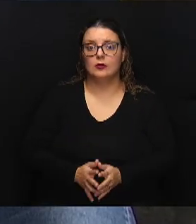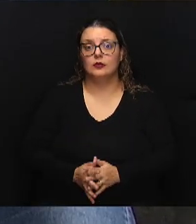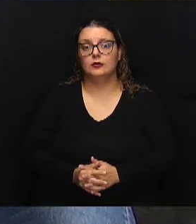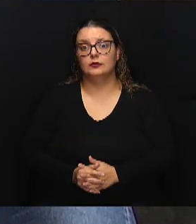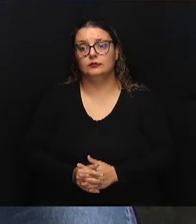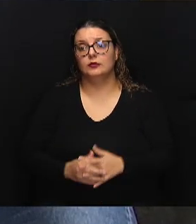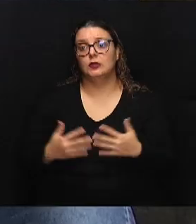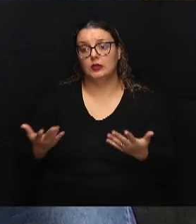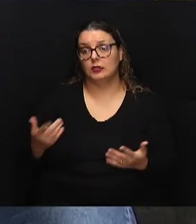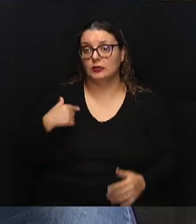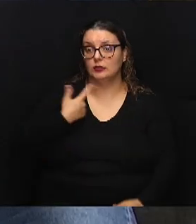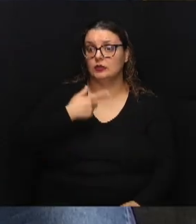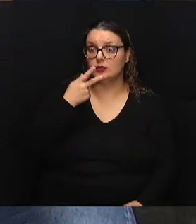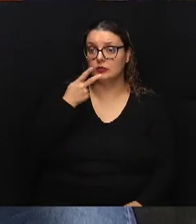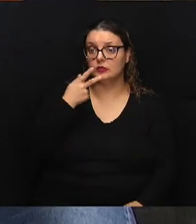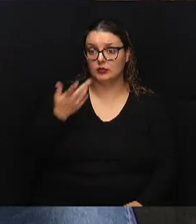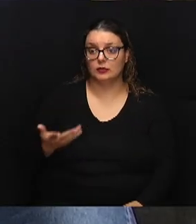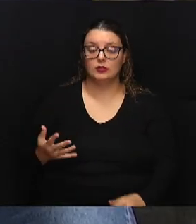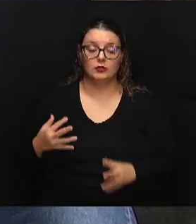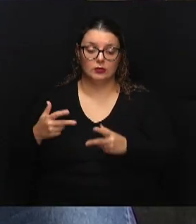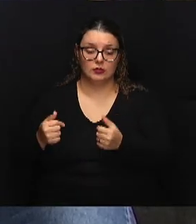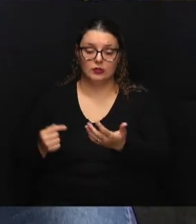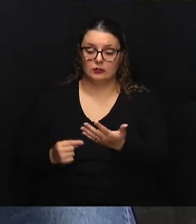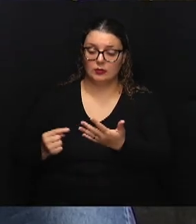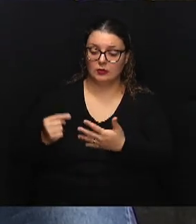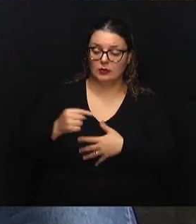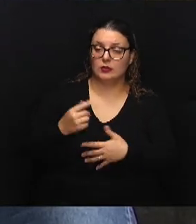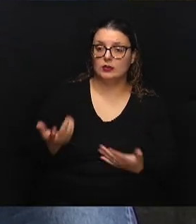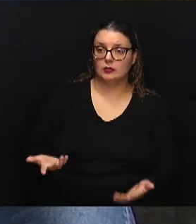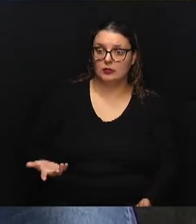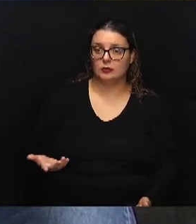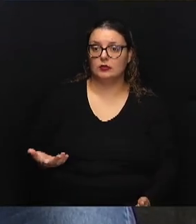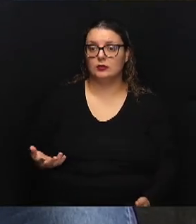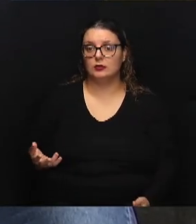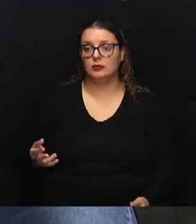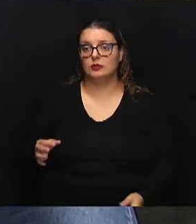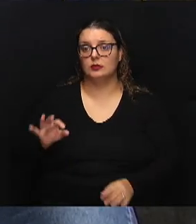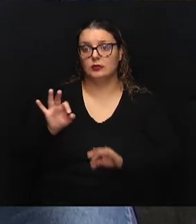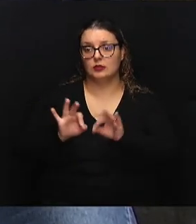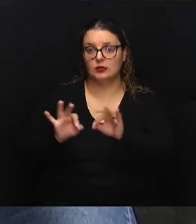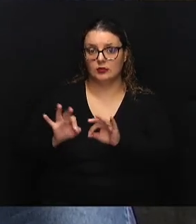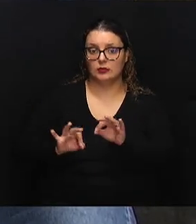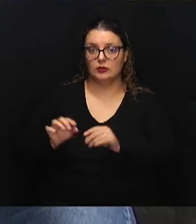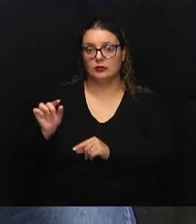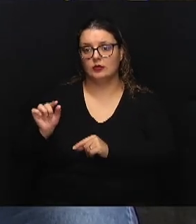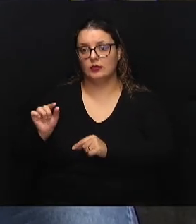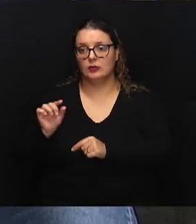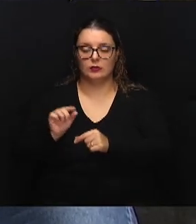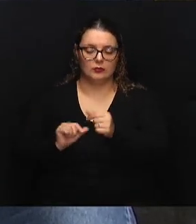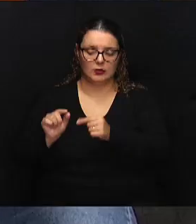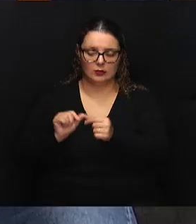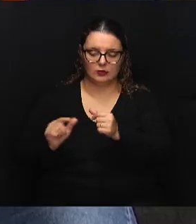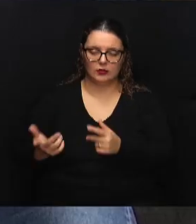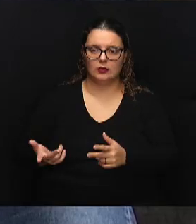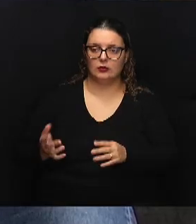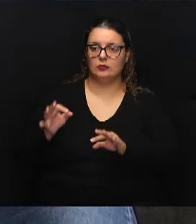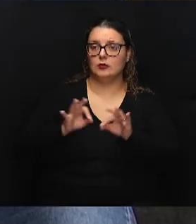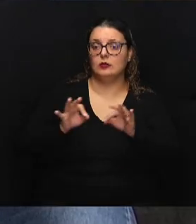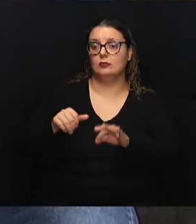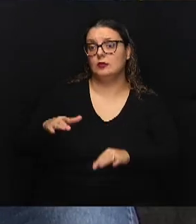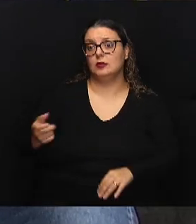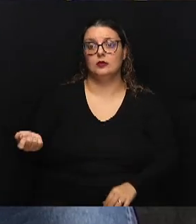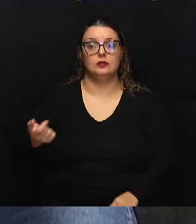está falando que todos esses pontos entram na questão do planejamento financeiro. O planejamento ele é muito mais